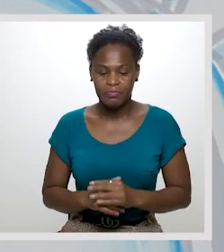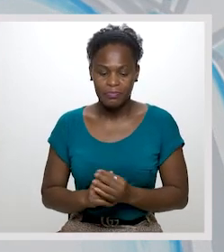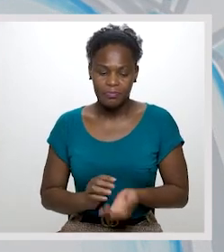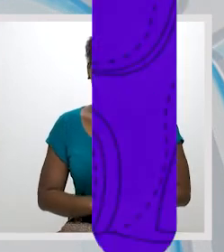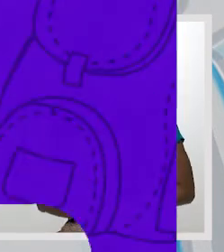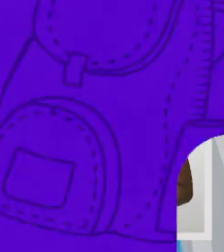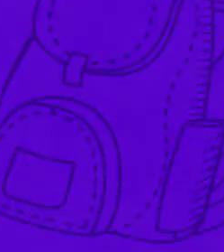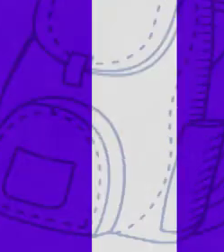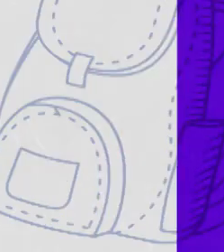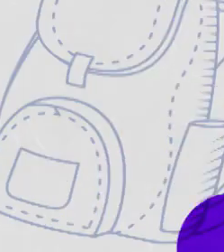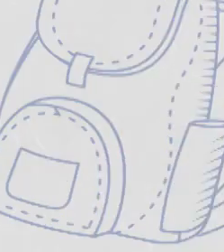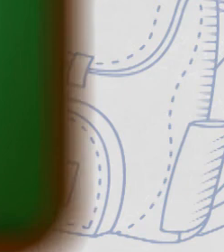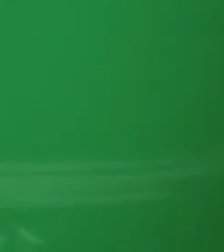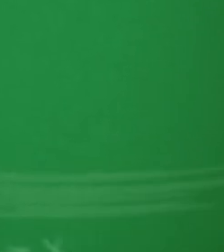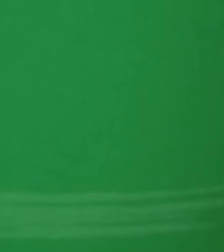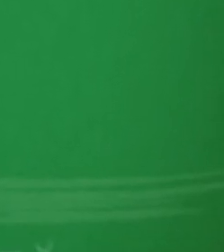hoje.